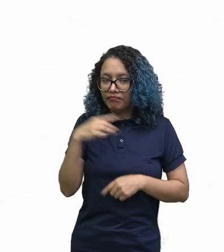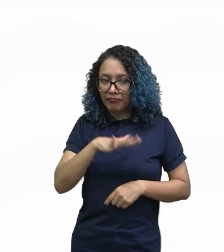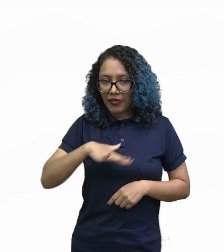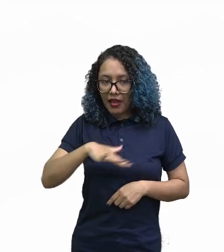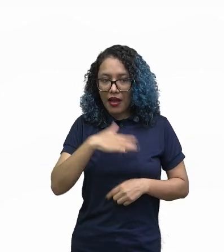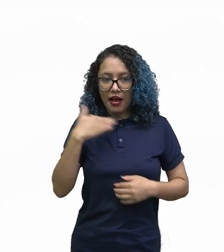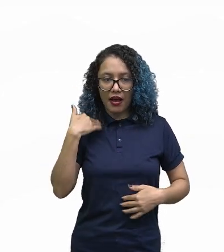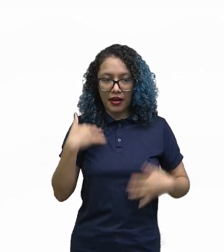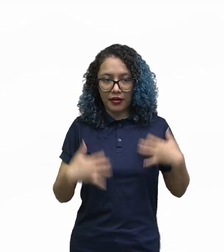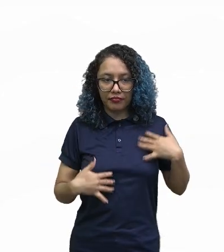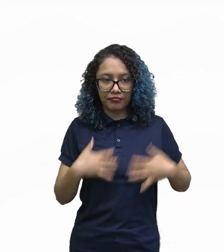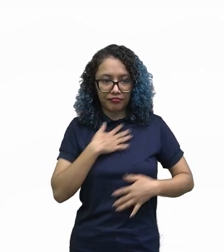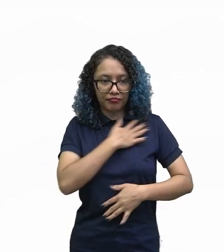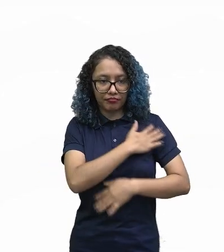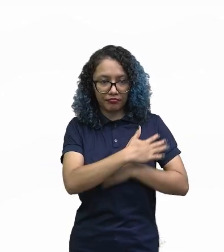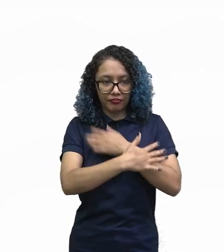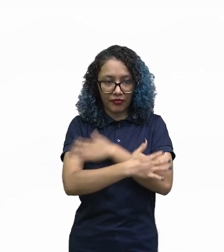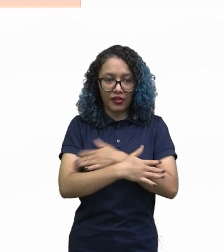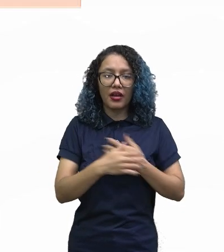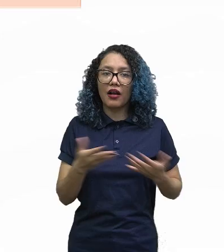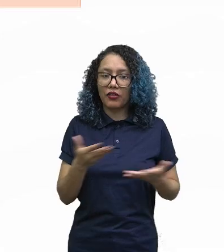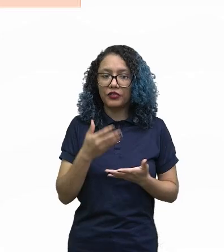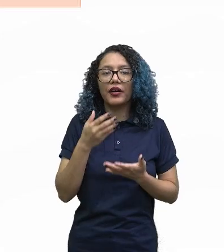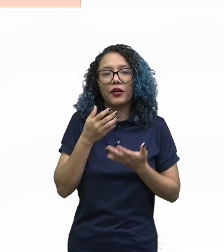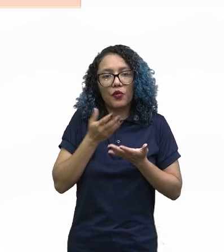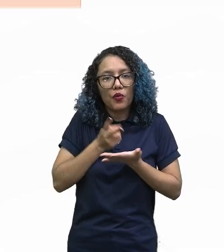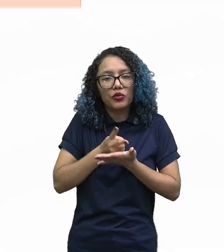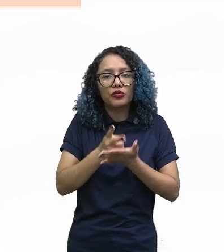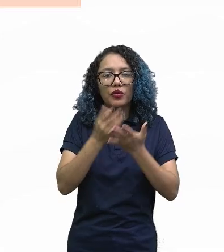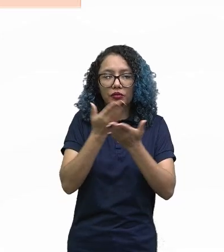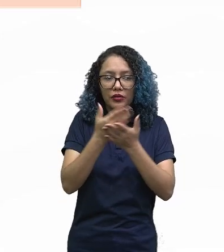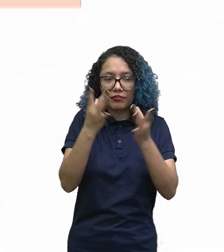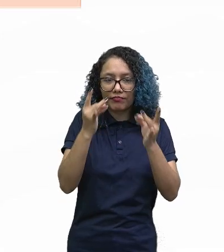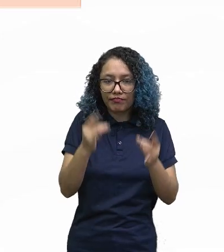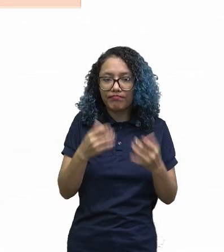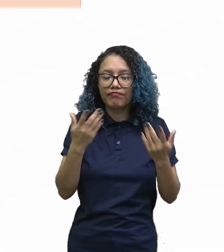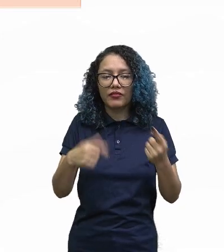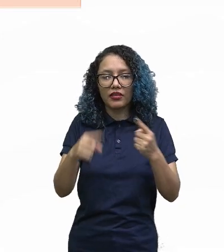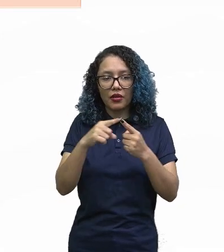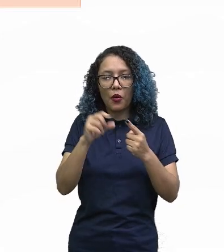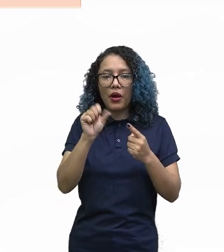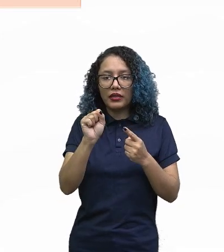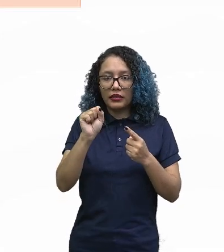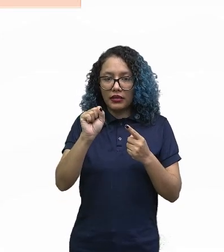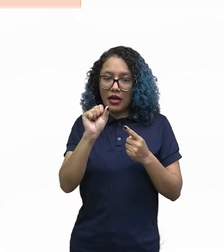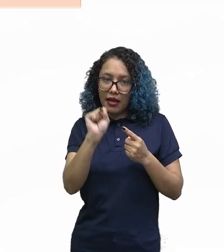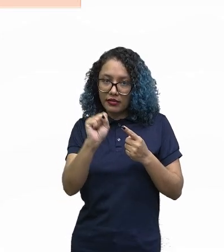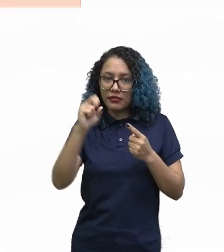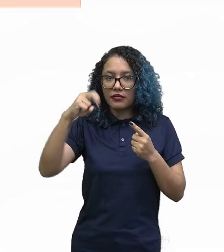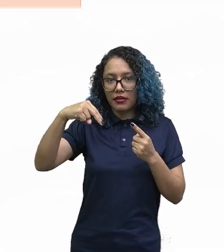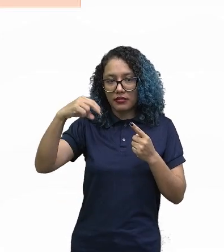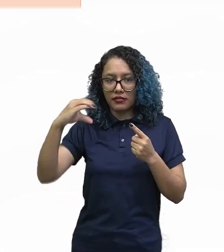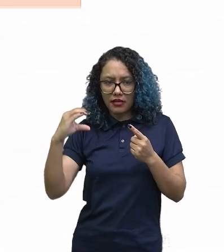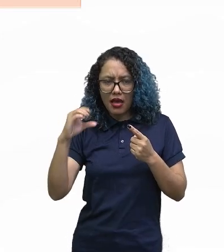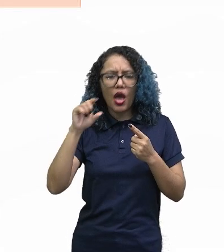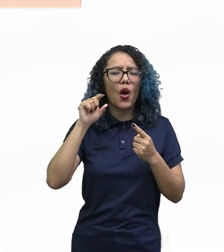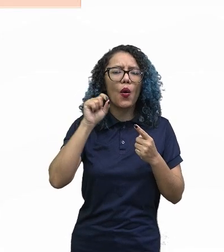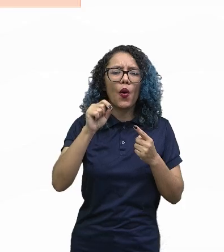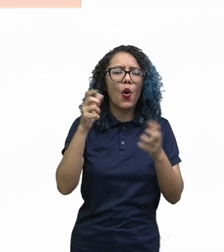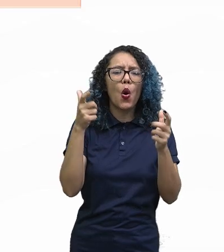vai conhecer um pouquinho mais sobre essa subdivisão. O sistema nervoso central, SNC,